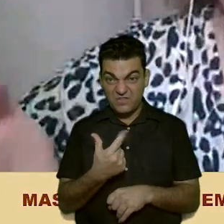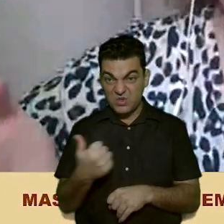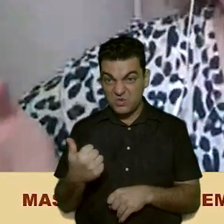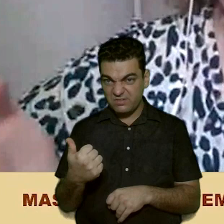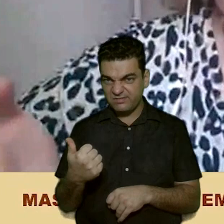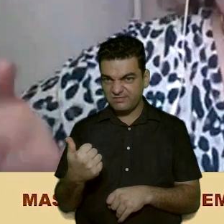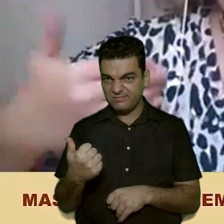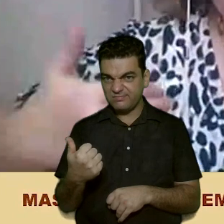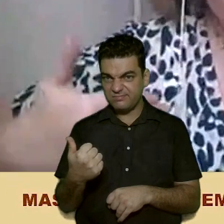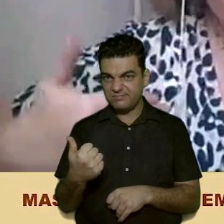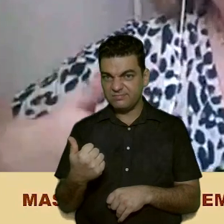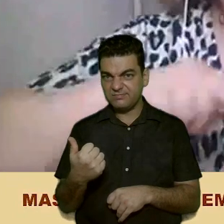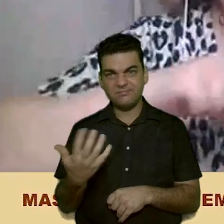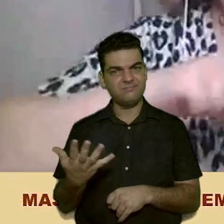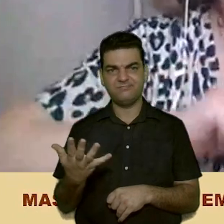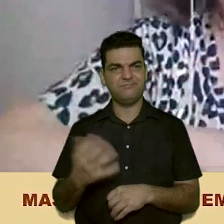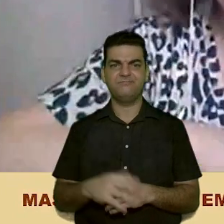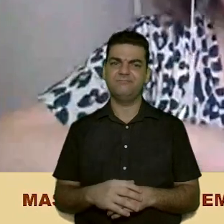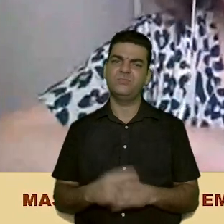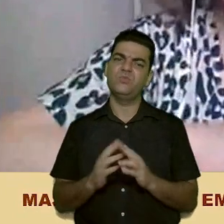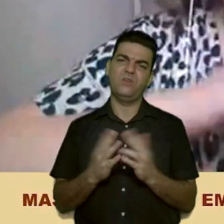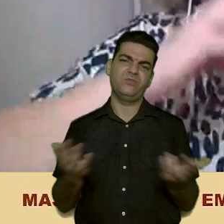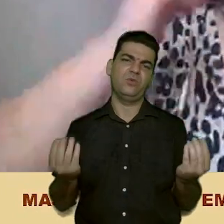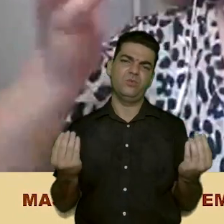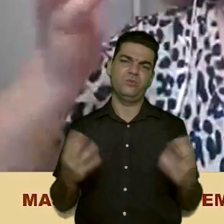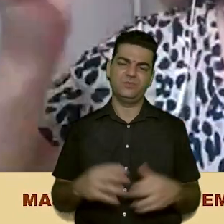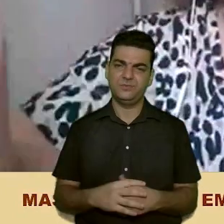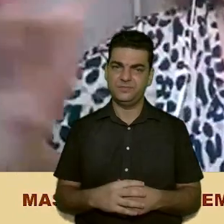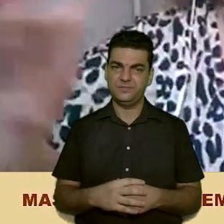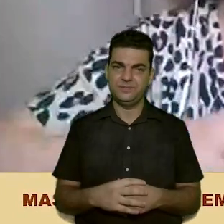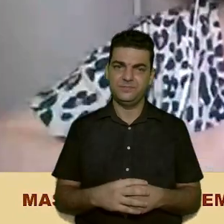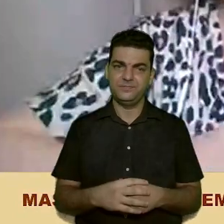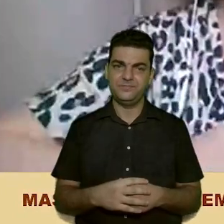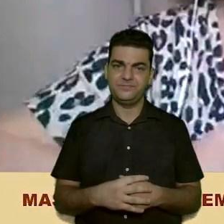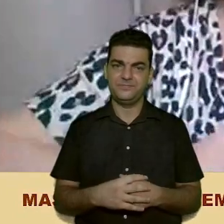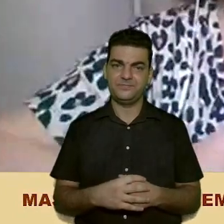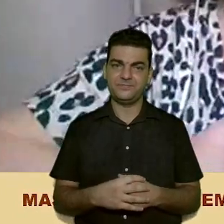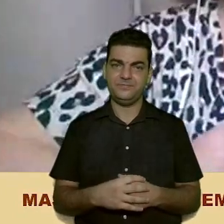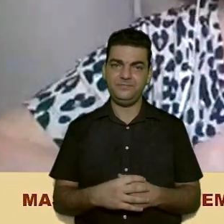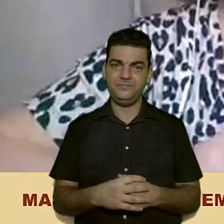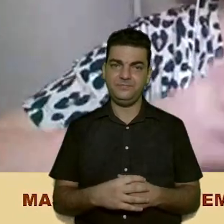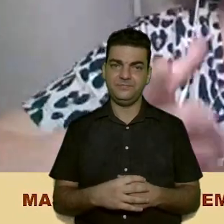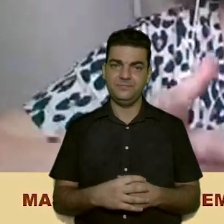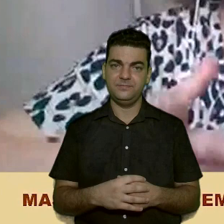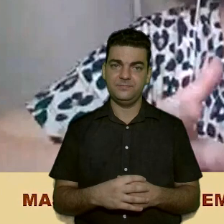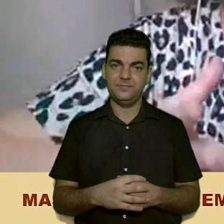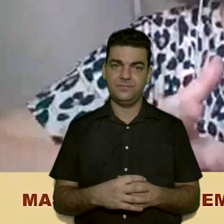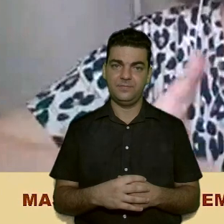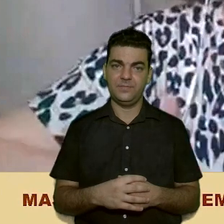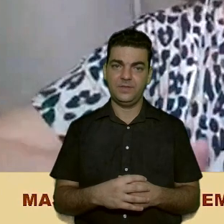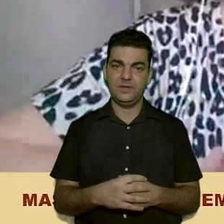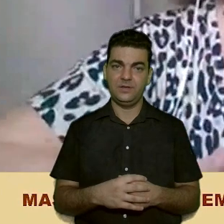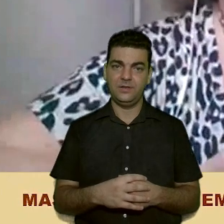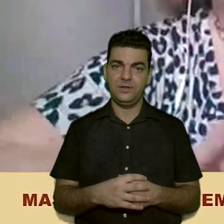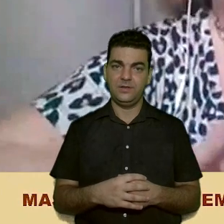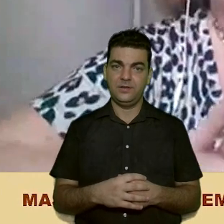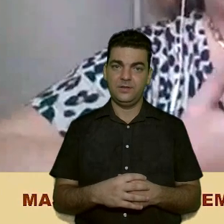negar. Mas, gente, 2021, a gente sabe muito bem para onde o negacionismo pode levar a um lugar, né?